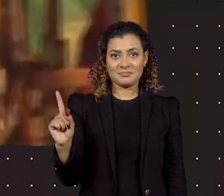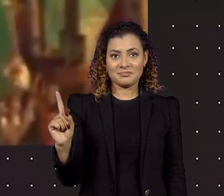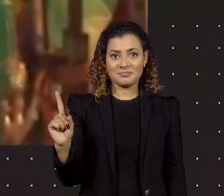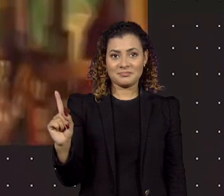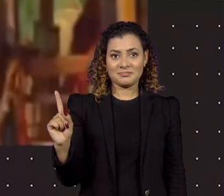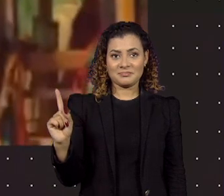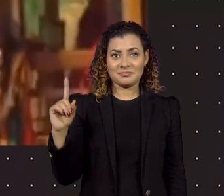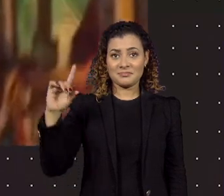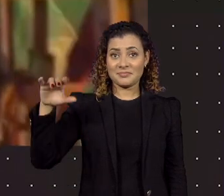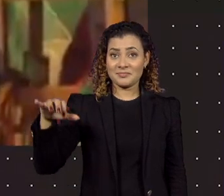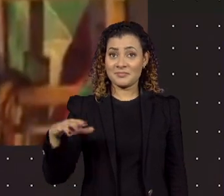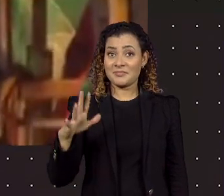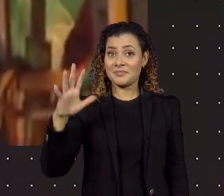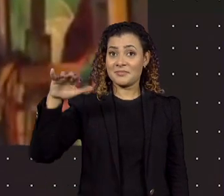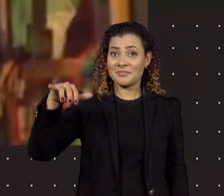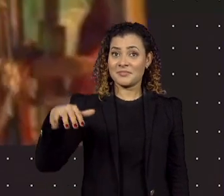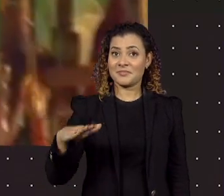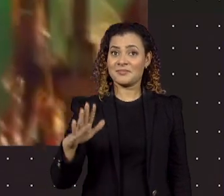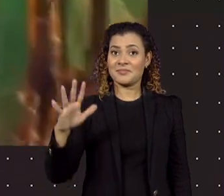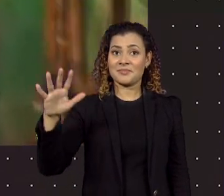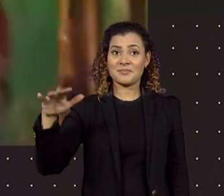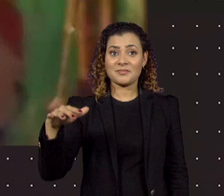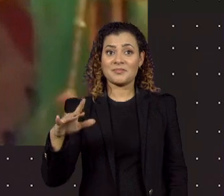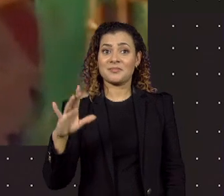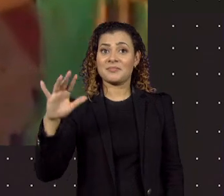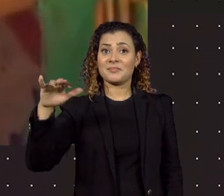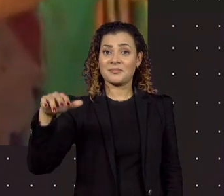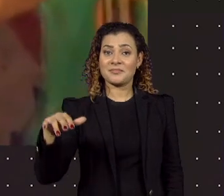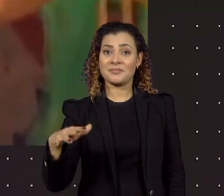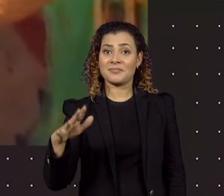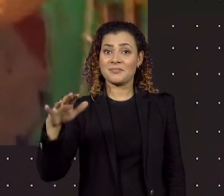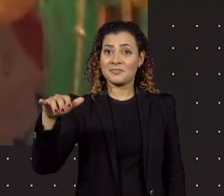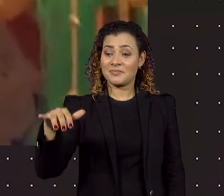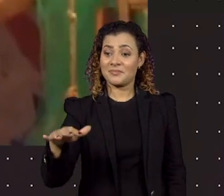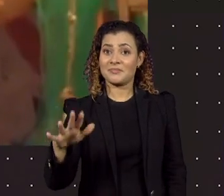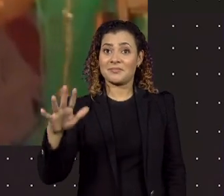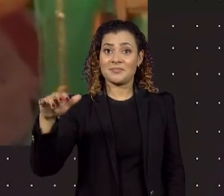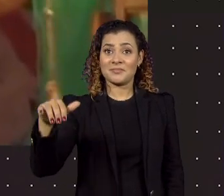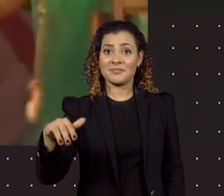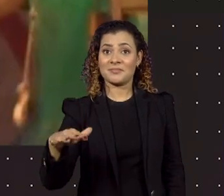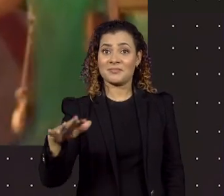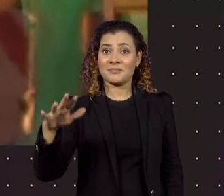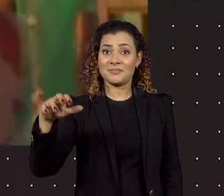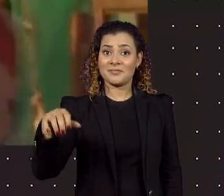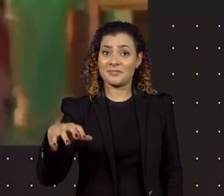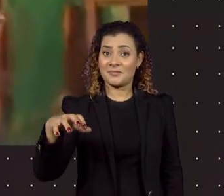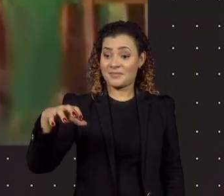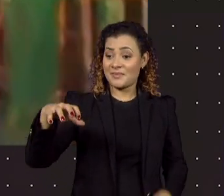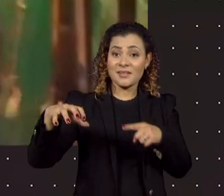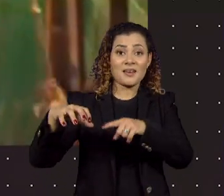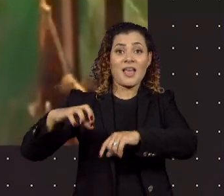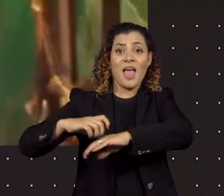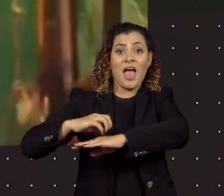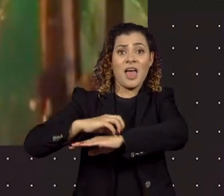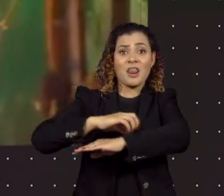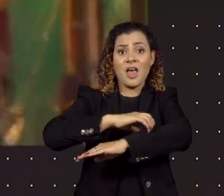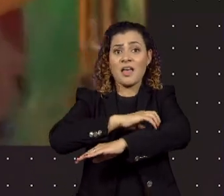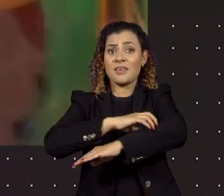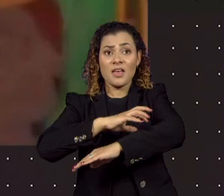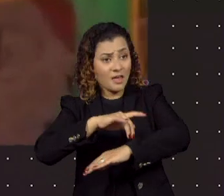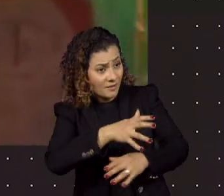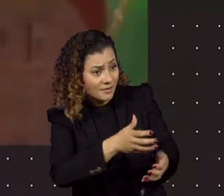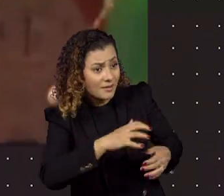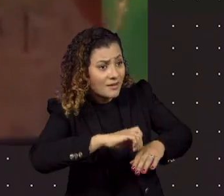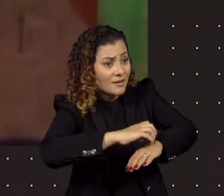Eu sou uma aranha, é muito feia. Eu sou uma aranha, eu sou feia. Aranha, você quer me fazer um favor?